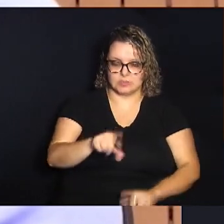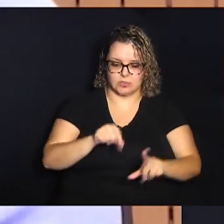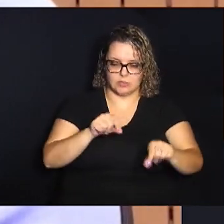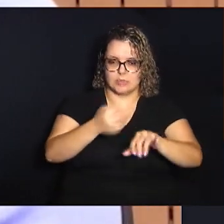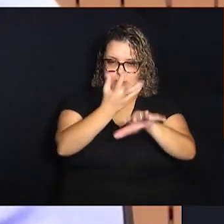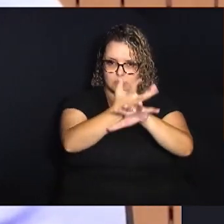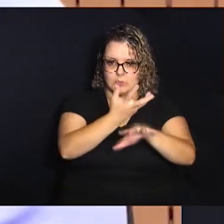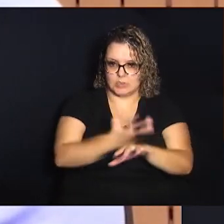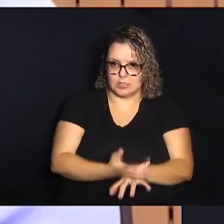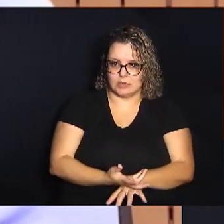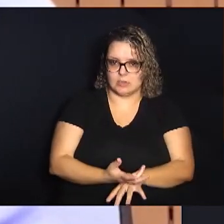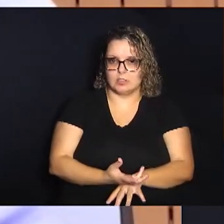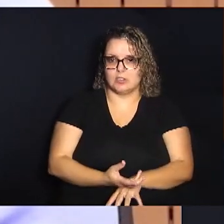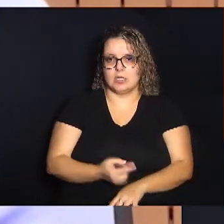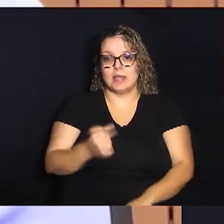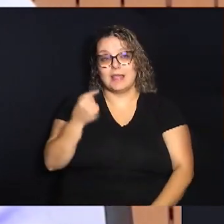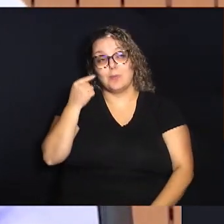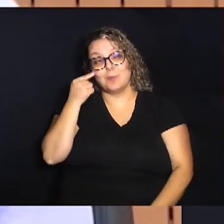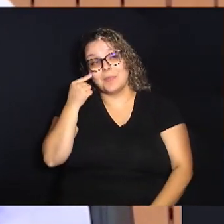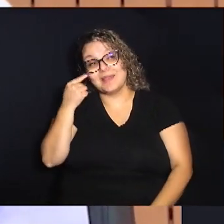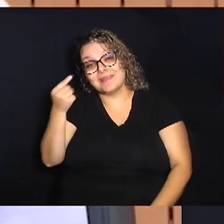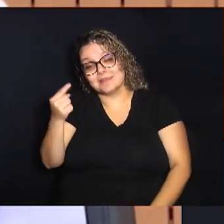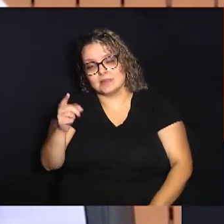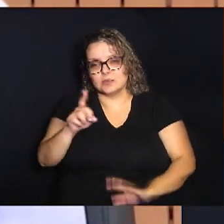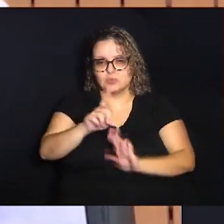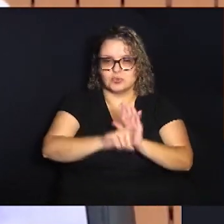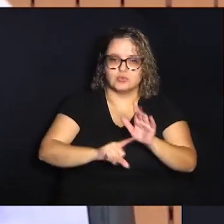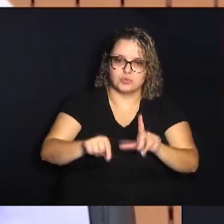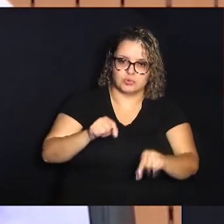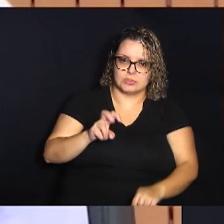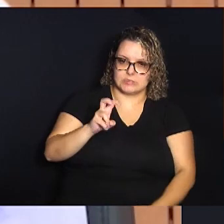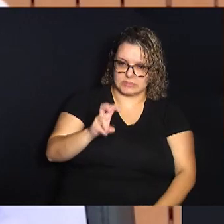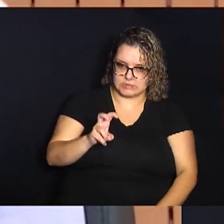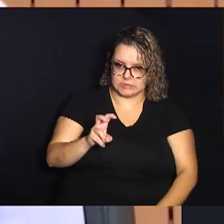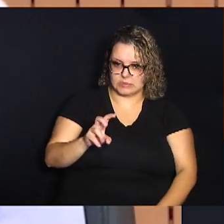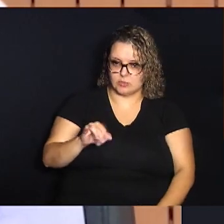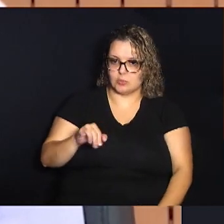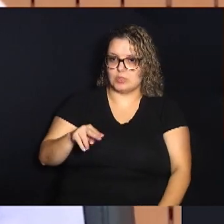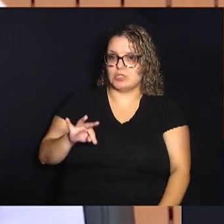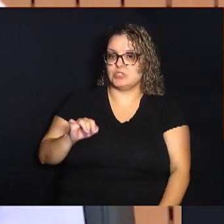estudante teria, hipoteticamente, o direito de escolher entre 5 itinerários